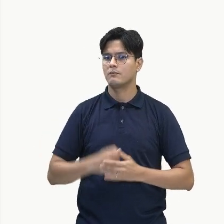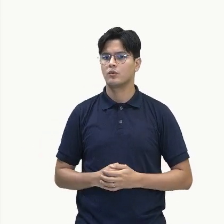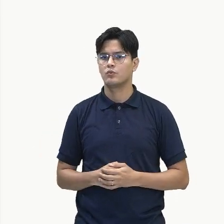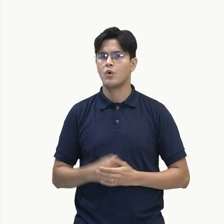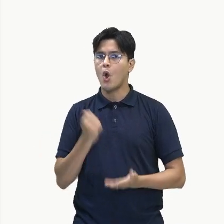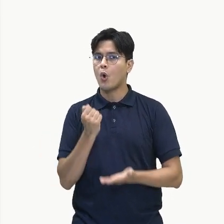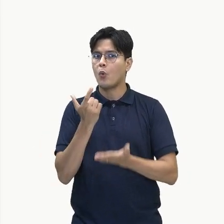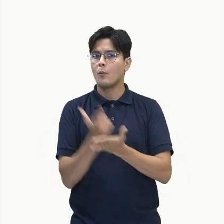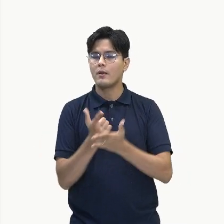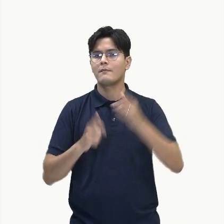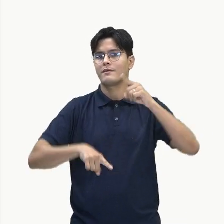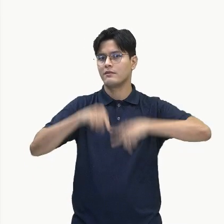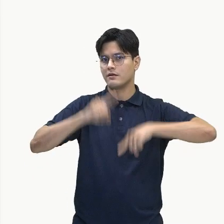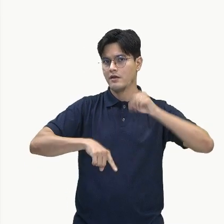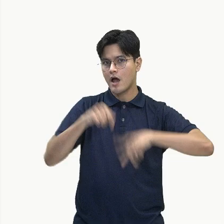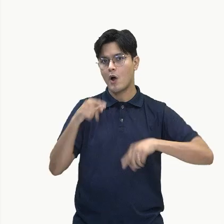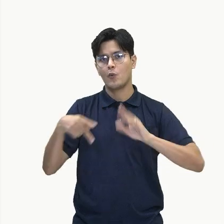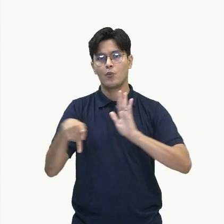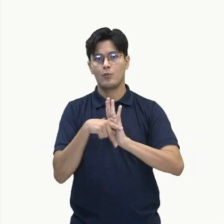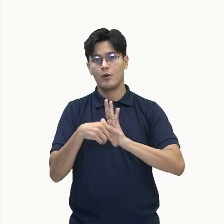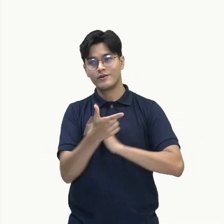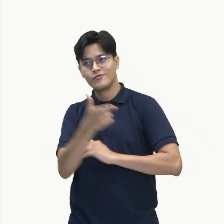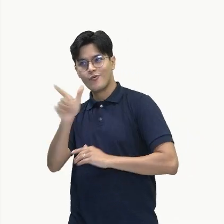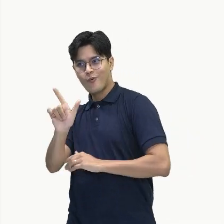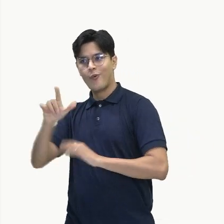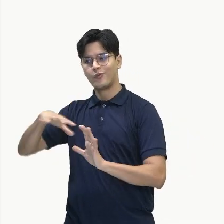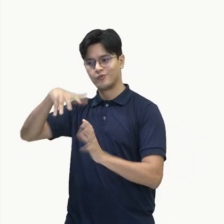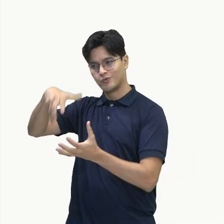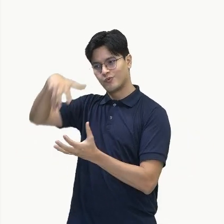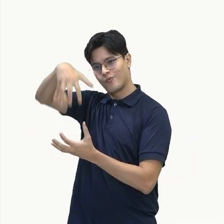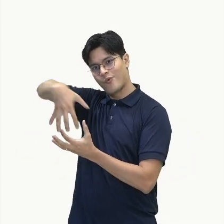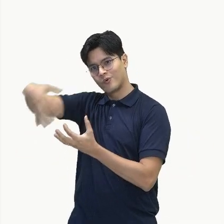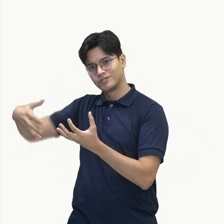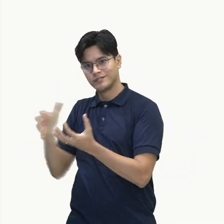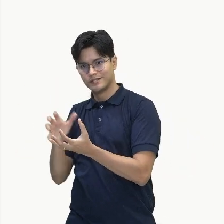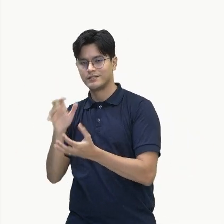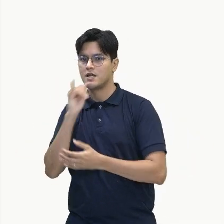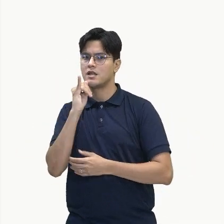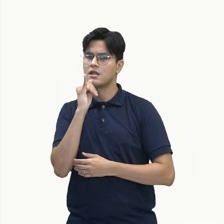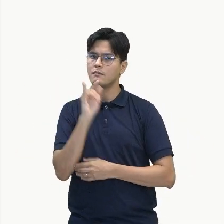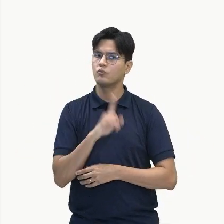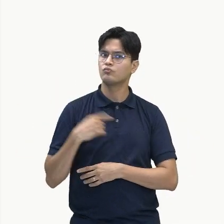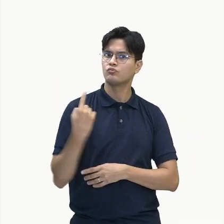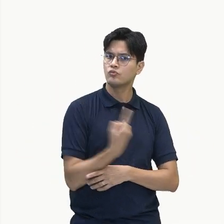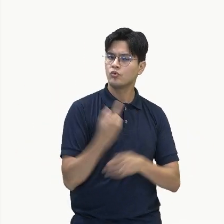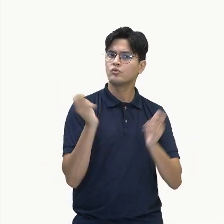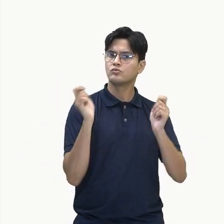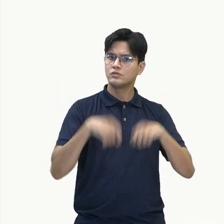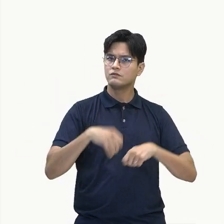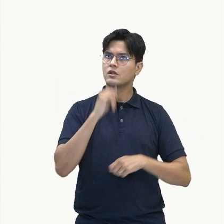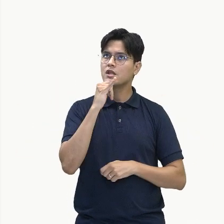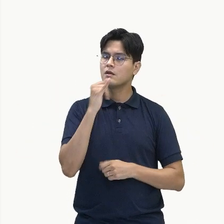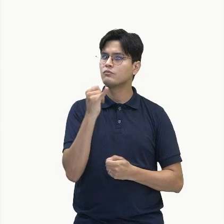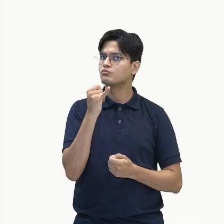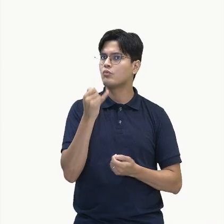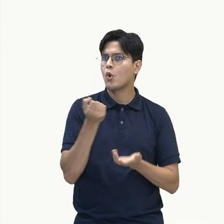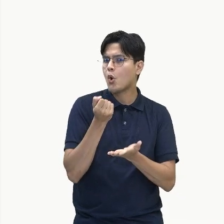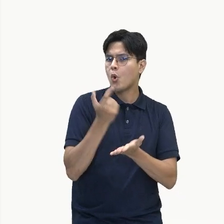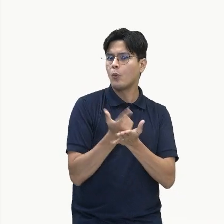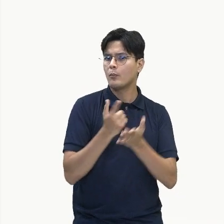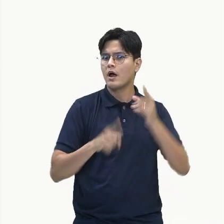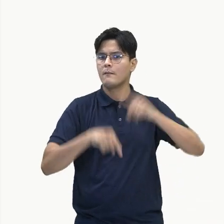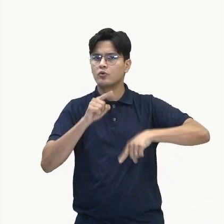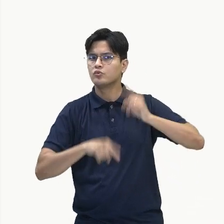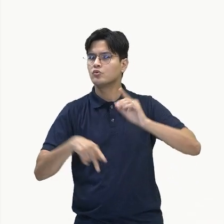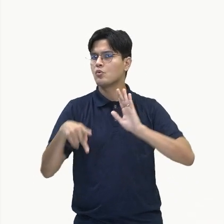apps de produtos produzidos lá na Ásia, famosos esses apps, inclusive. Você pode entrar lá, comprar esse produto, e esse produto chega